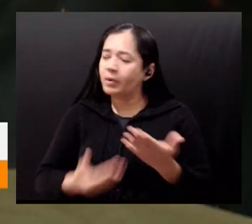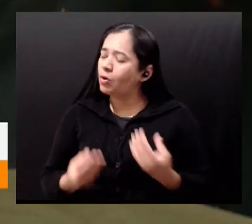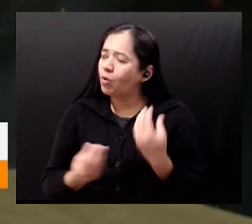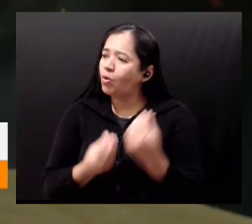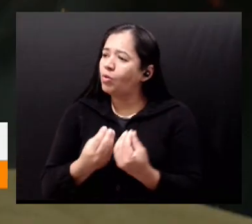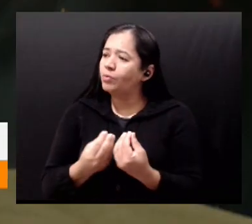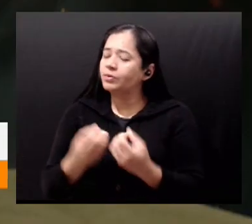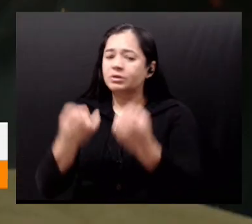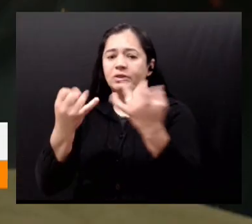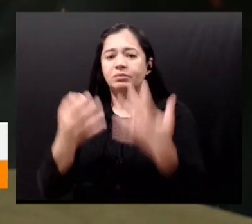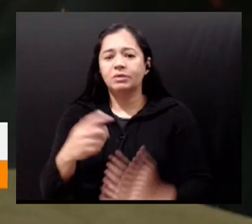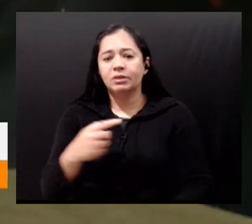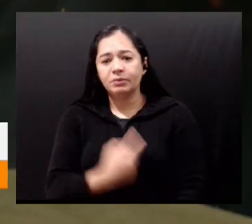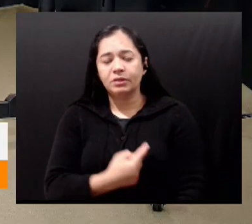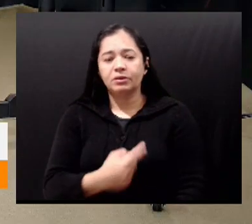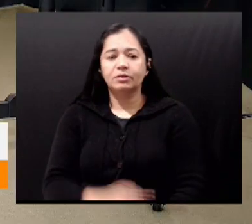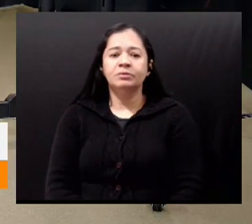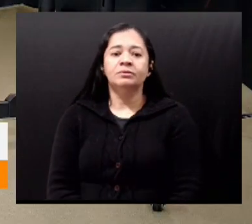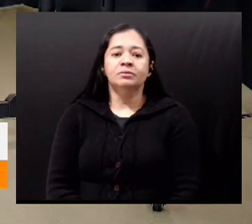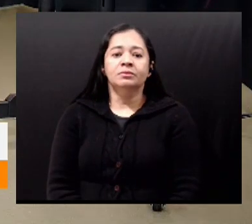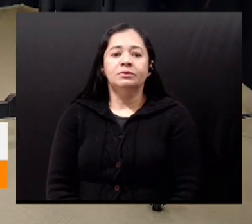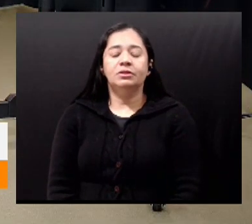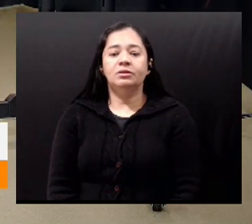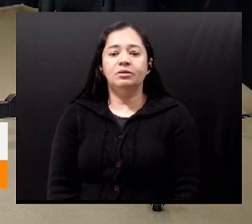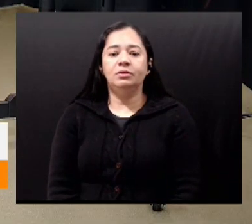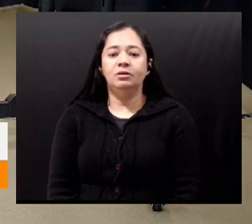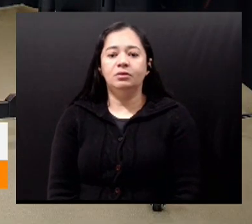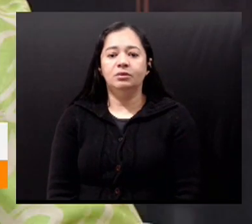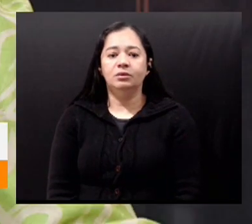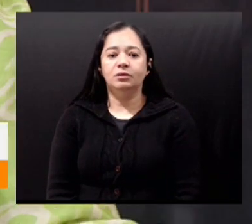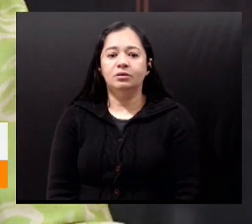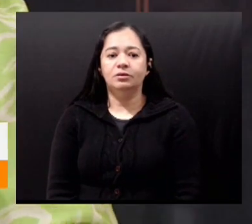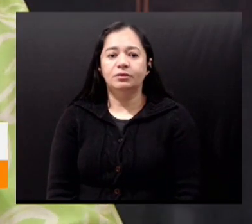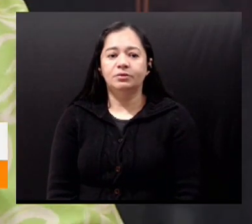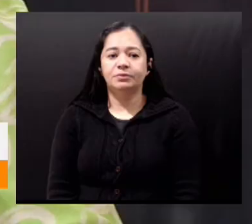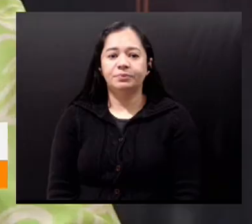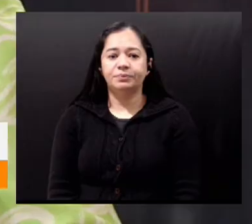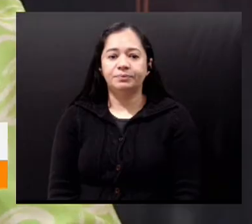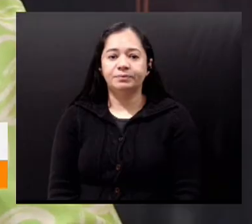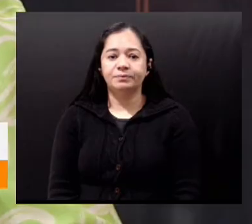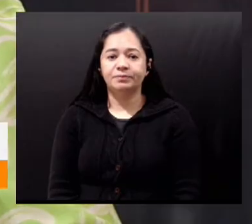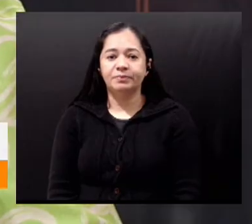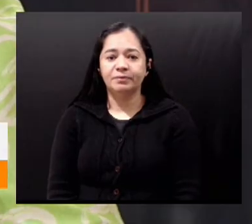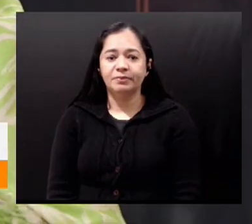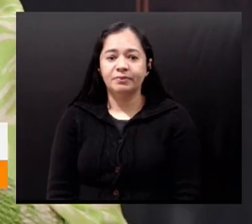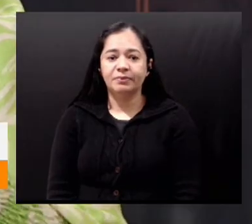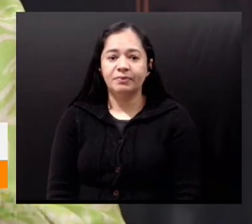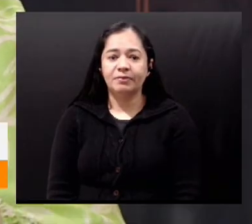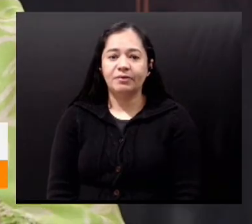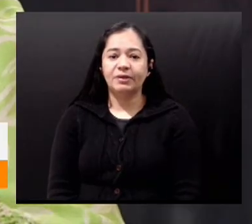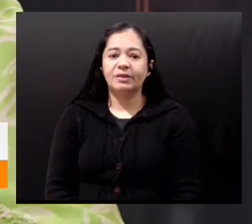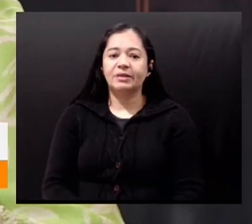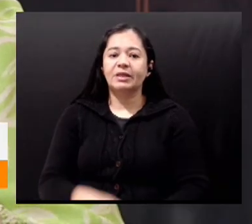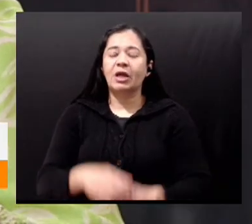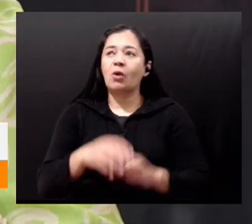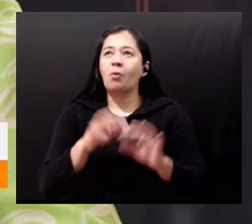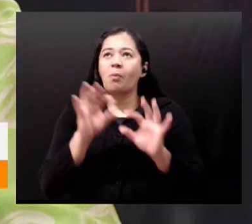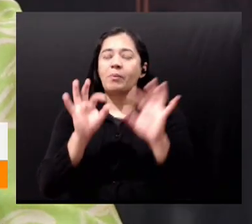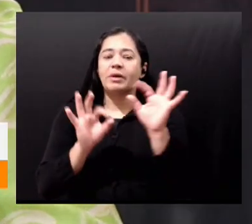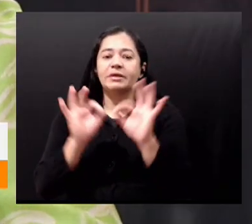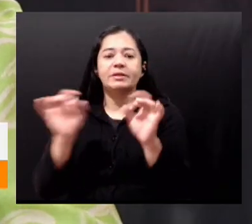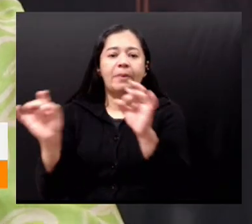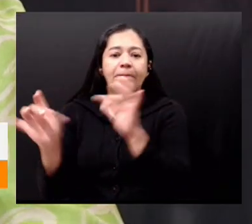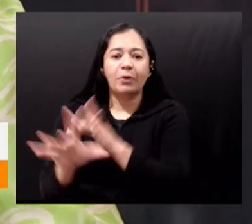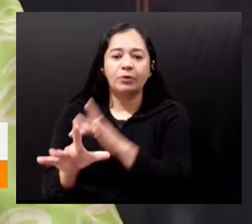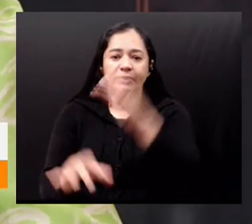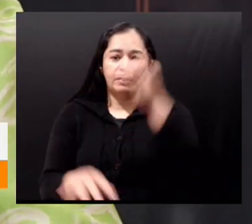nos dias de hoje, por favor? Rúbia, não existe uma receita pronta Uhum, para evitar que isso